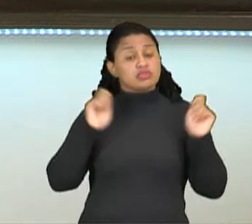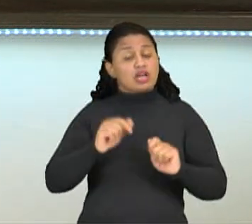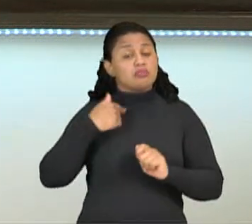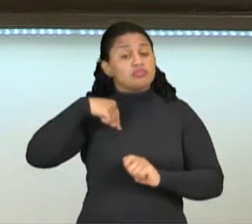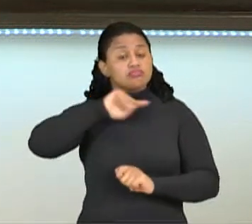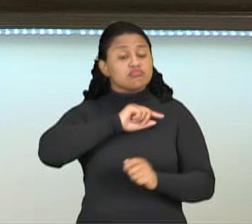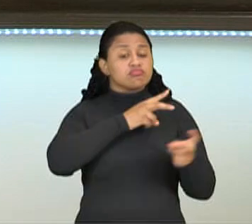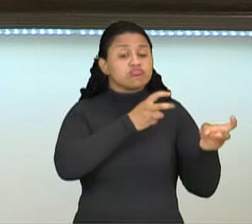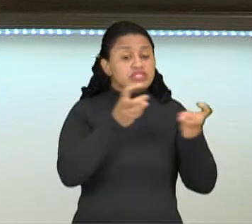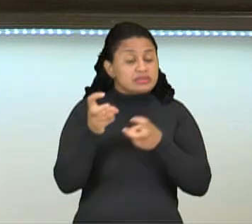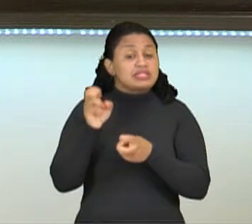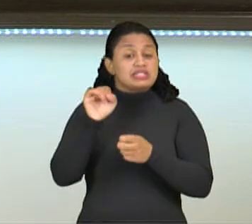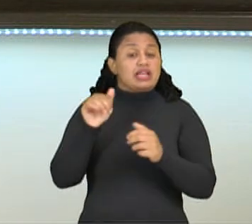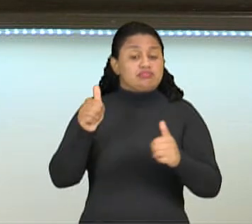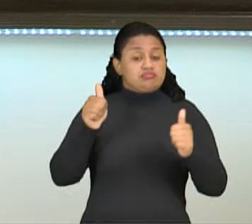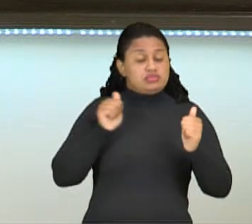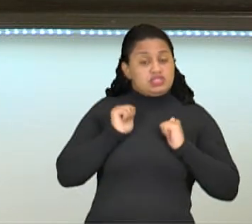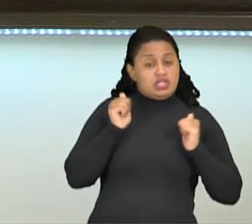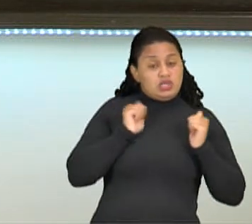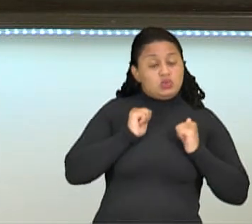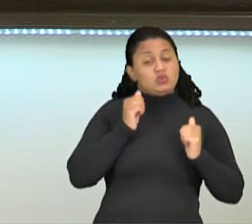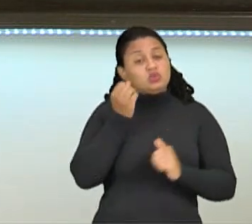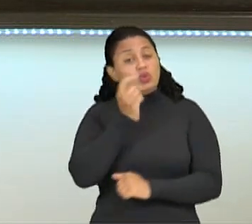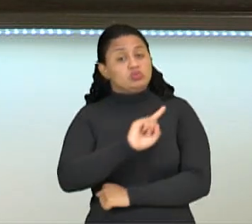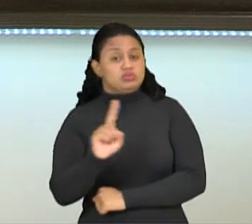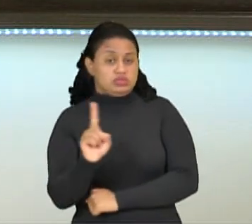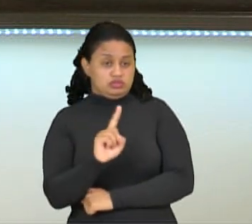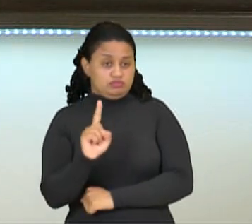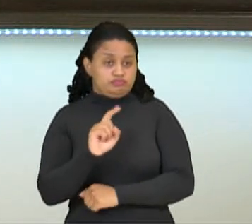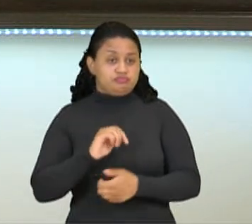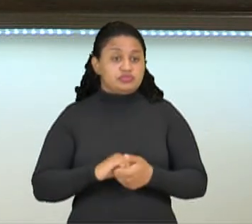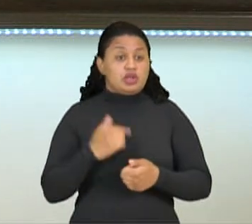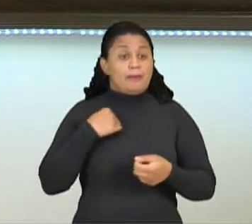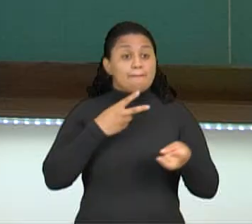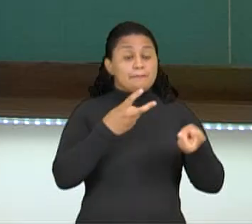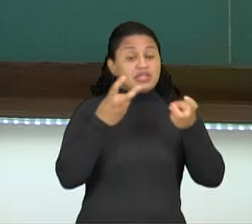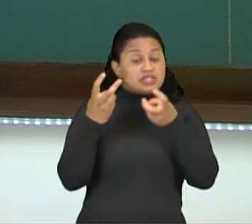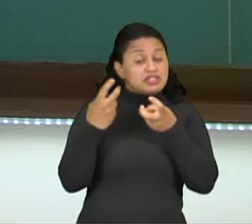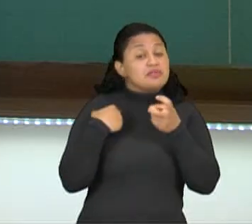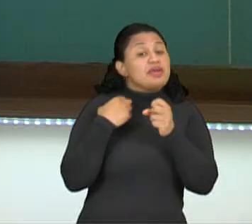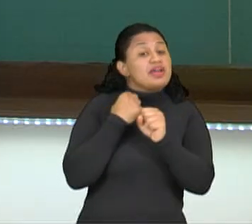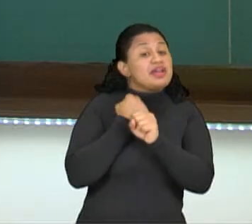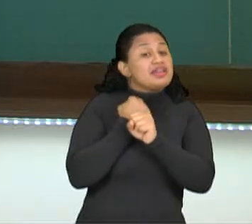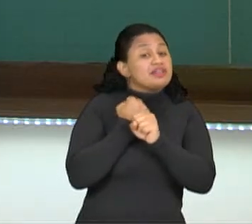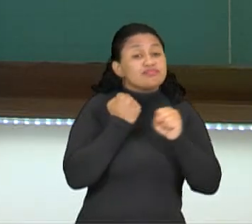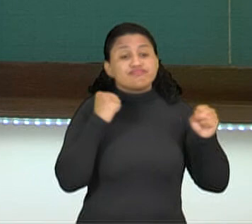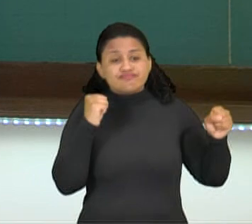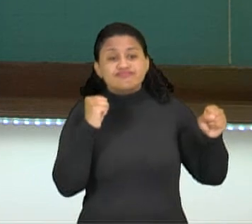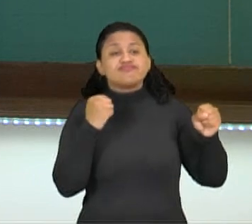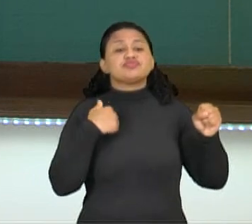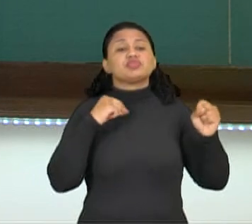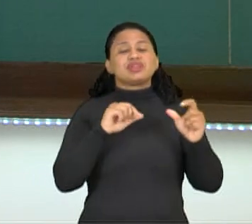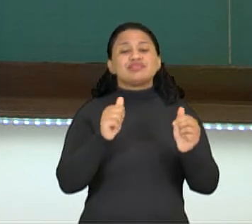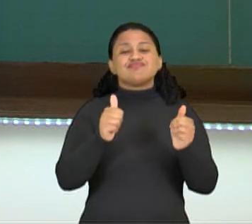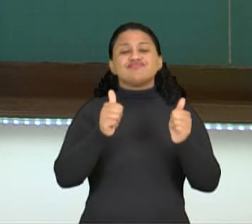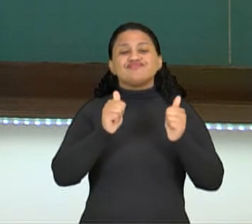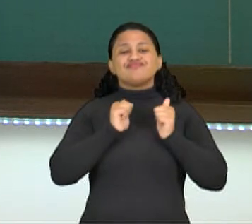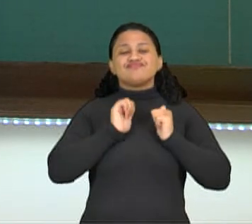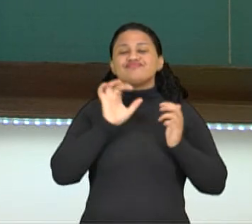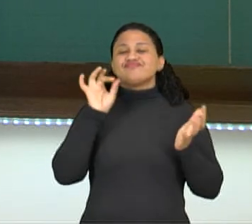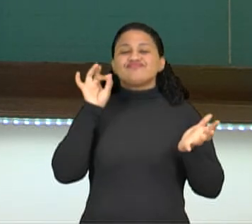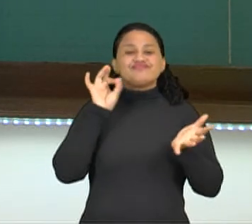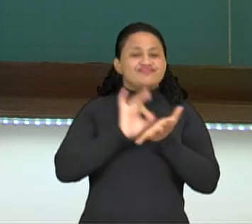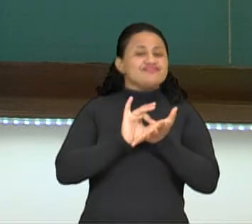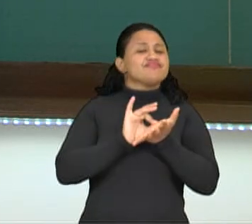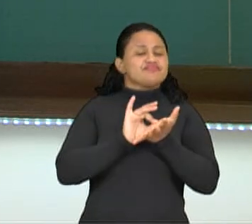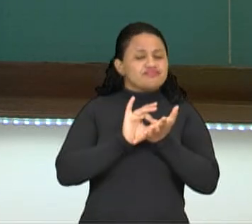perceber se ele é neutro ou se não é. Ó, reconhecer a impossibilidade de uma